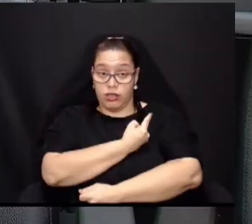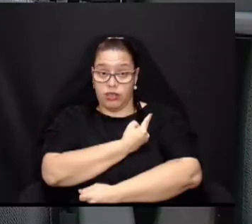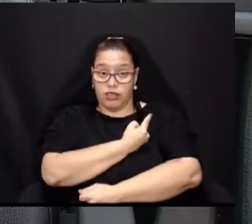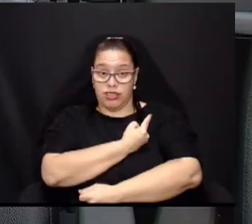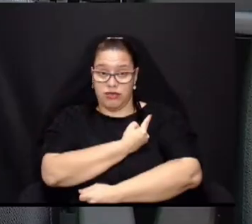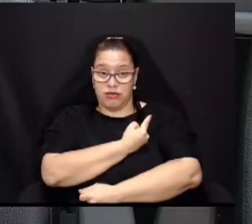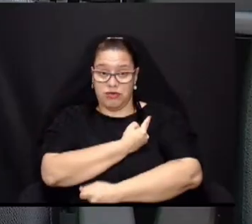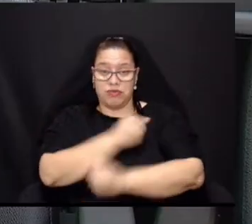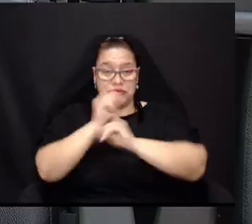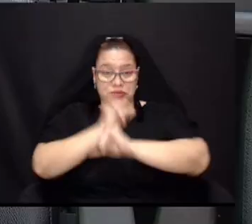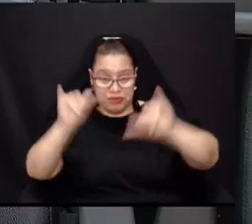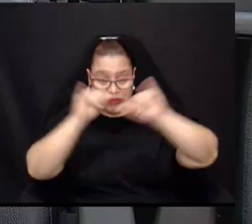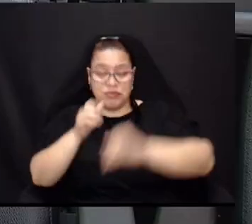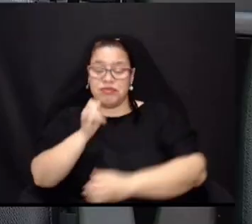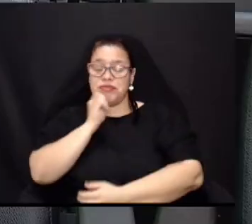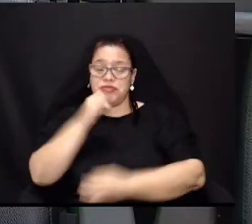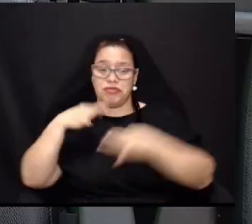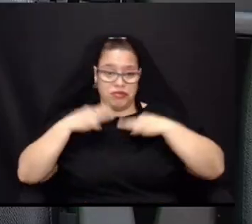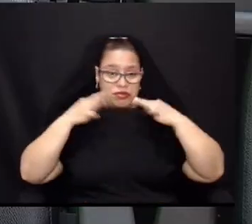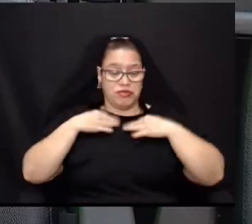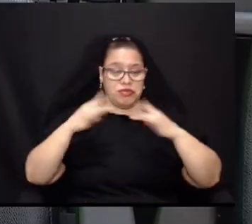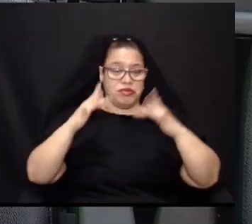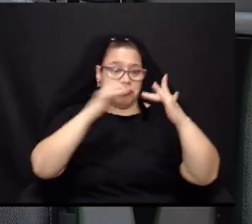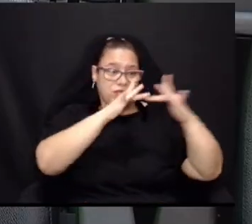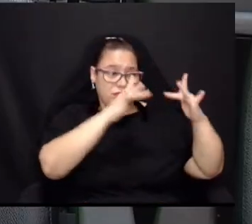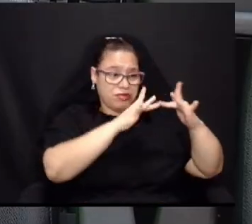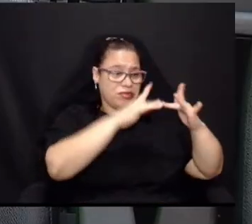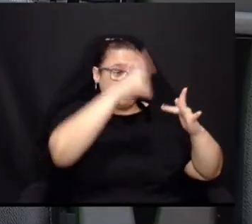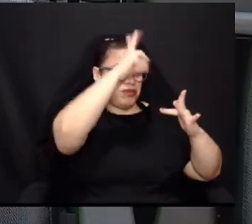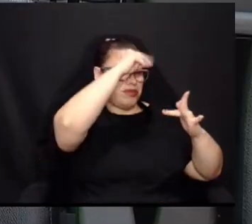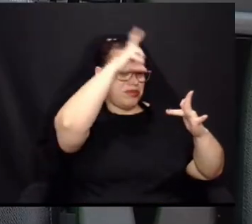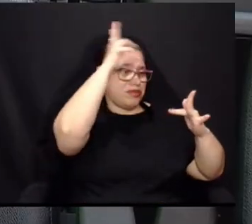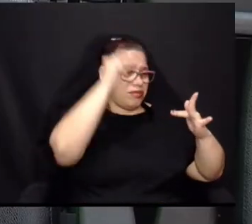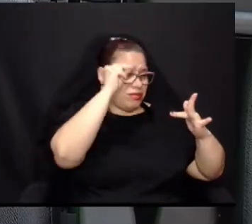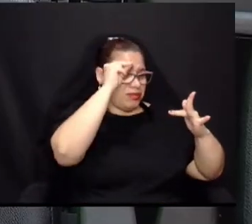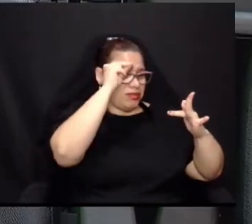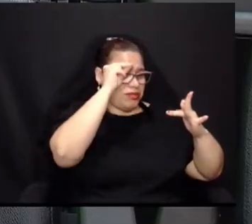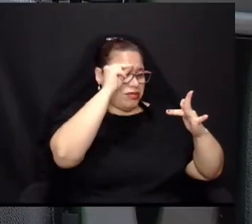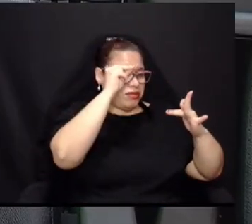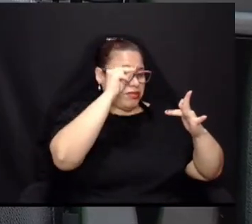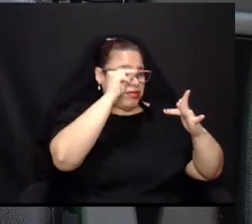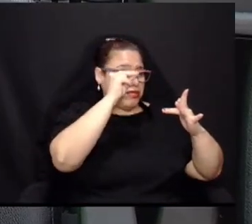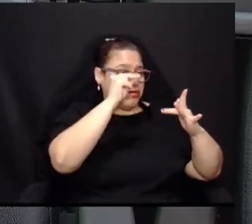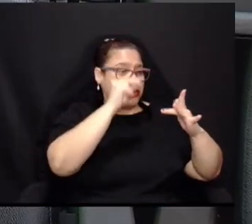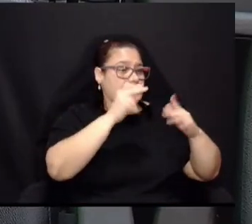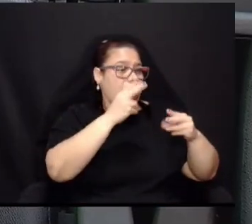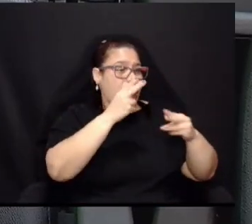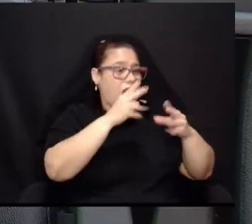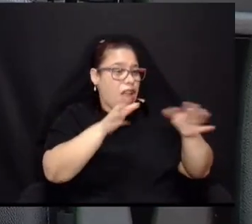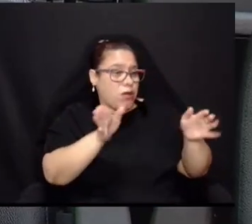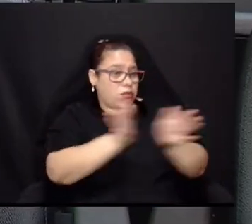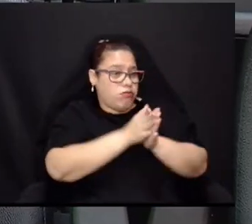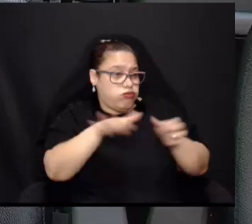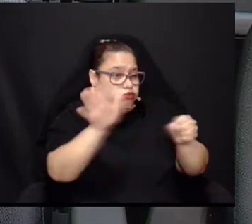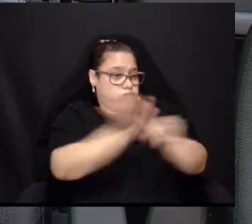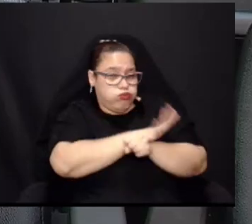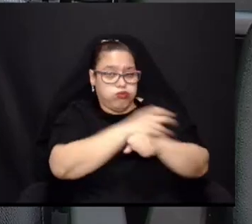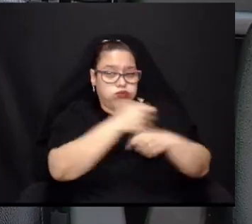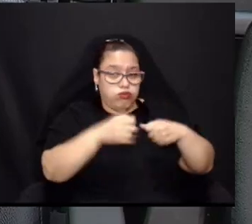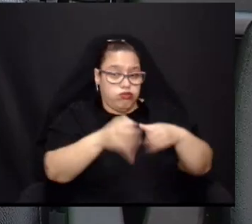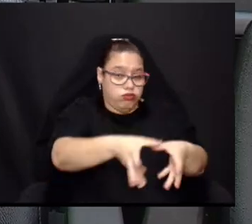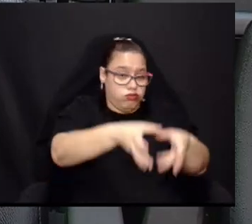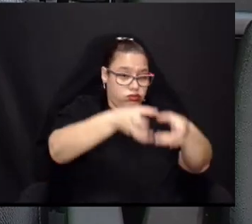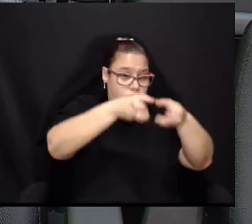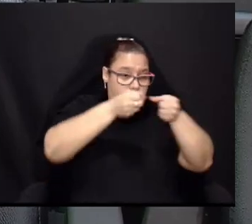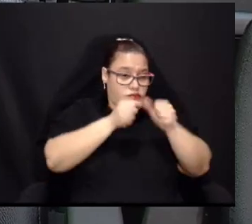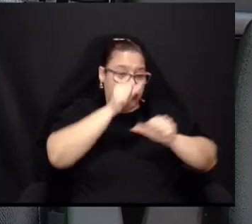por exemplo, a gente fica em contato com a prefeitura. A caixa já encheu, precisa retirar as doações. A gente faz toda essa organização